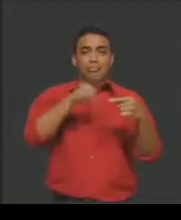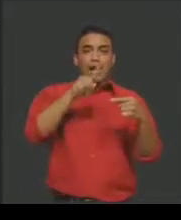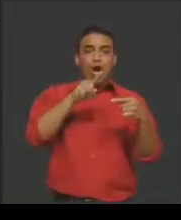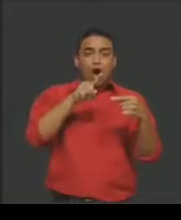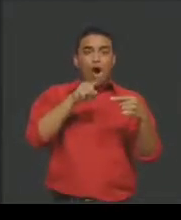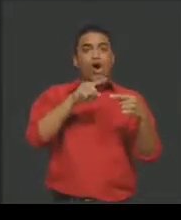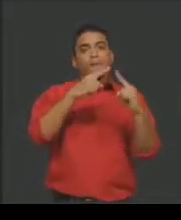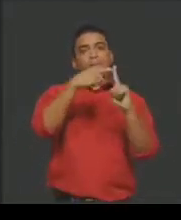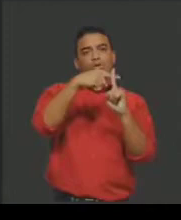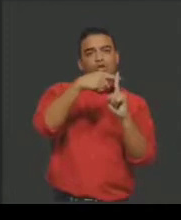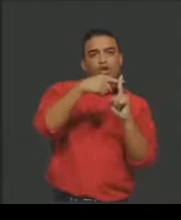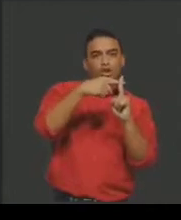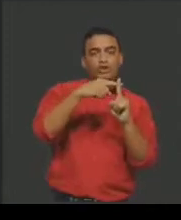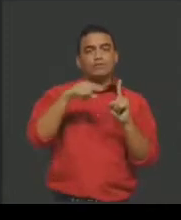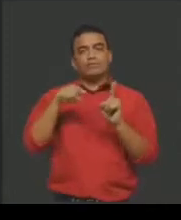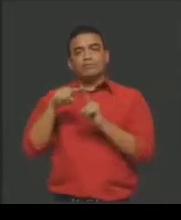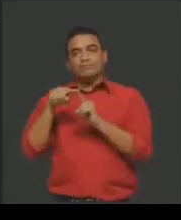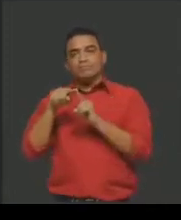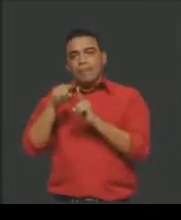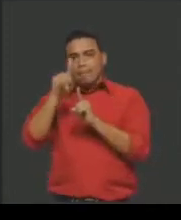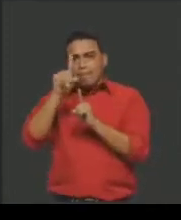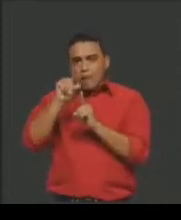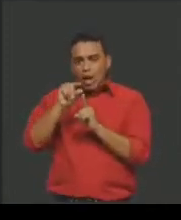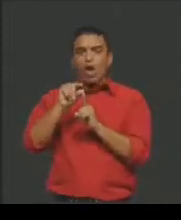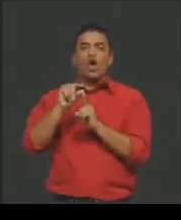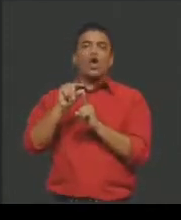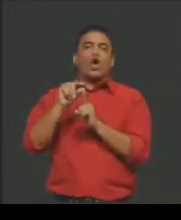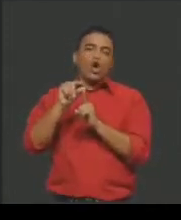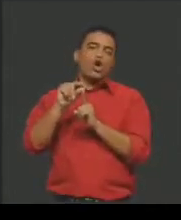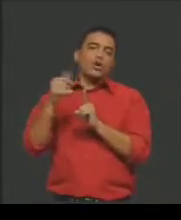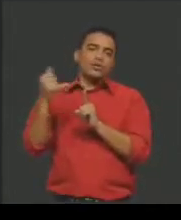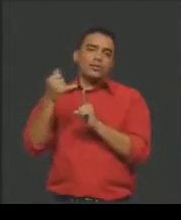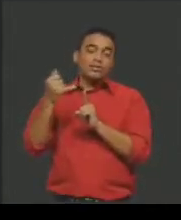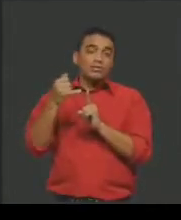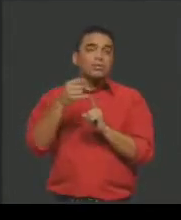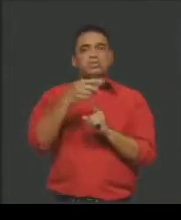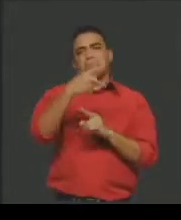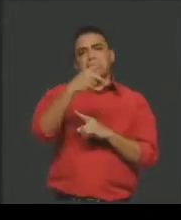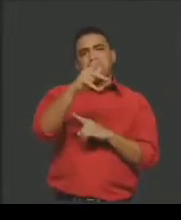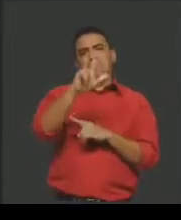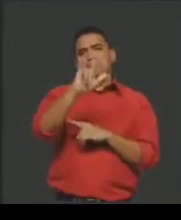de um gerador, pode ser uma pilha, uma bateria, ou mesmo uma tomada da sua casa.